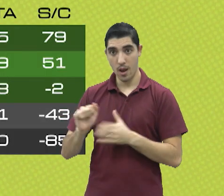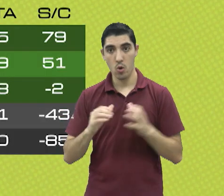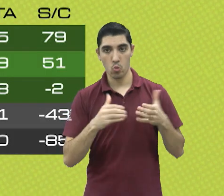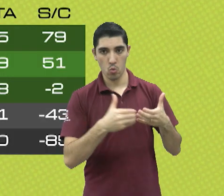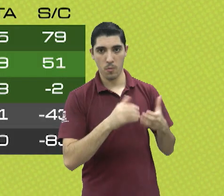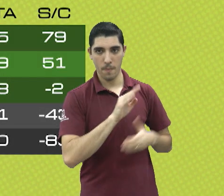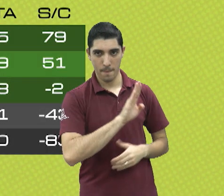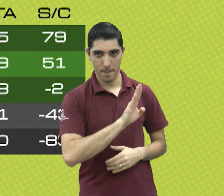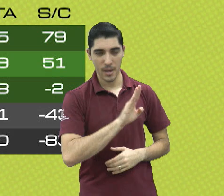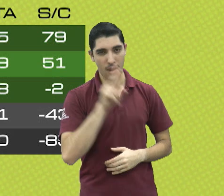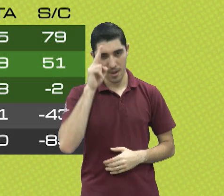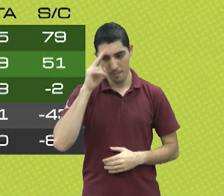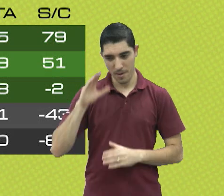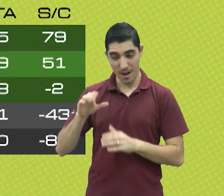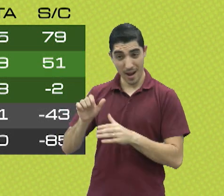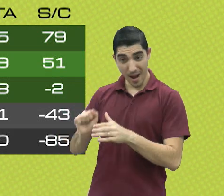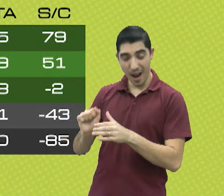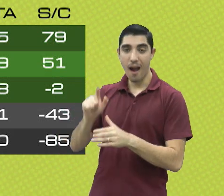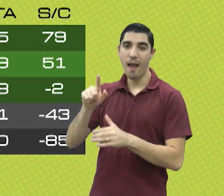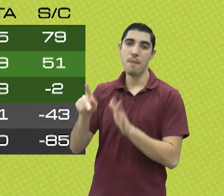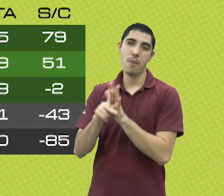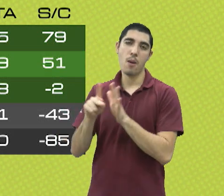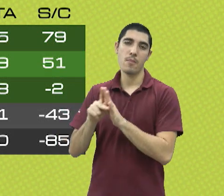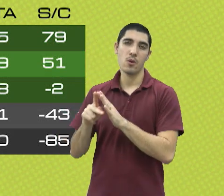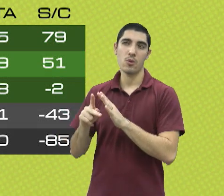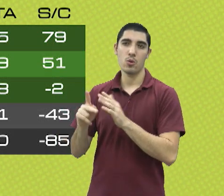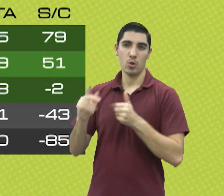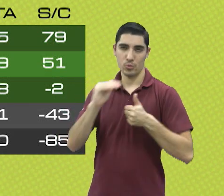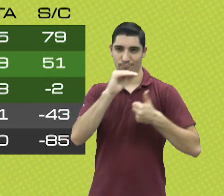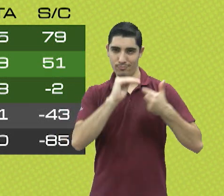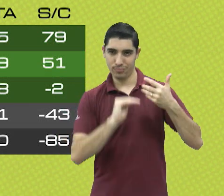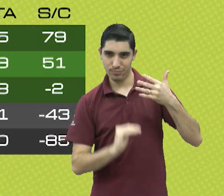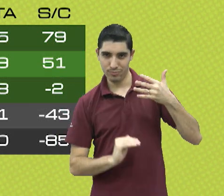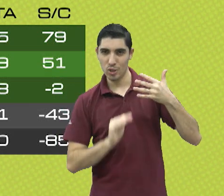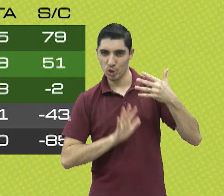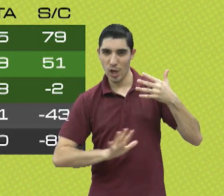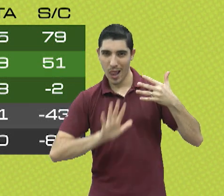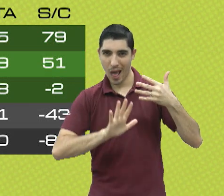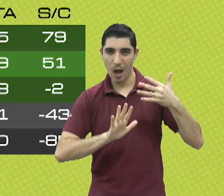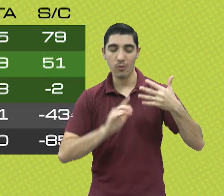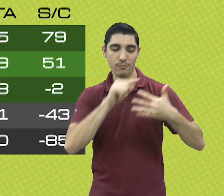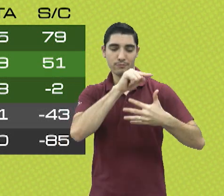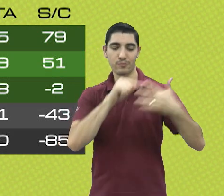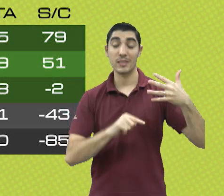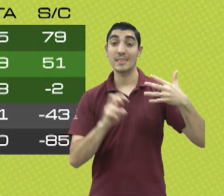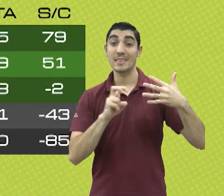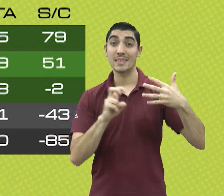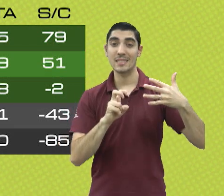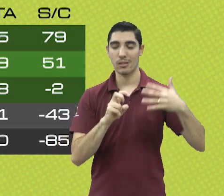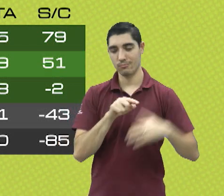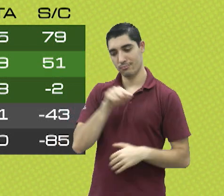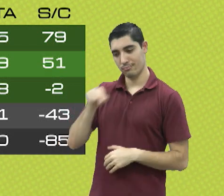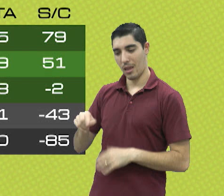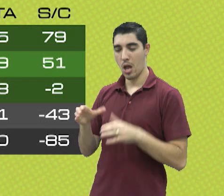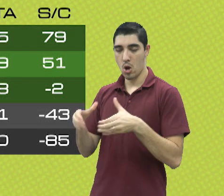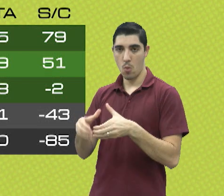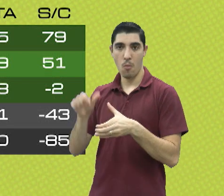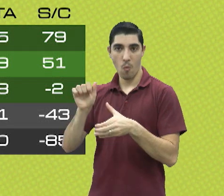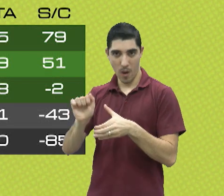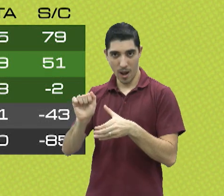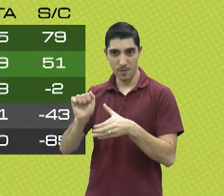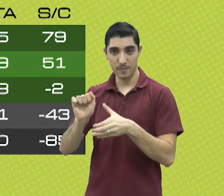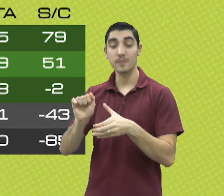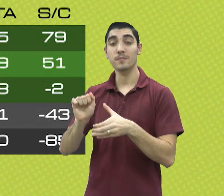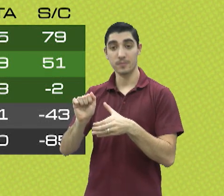você lembra, são os 5 primeiros da primeira fase da competição, a fase de classificação, onde todo mundo jogou contra todo